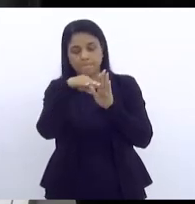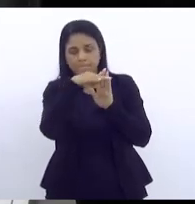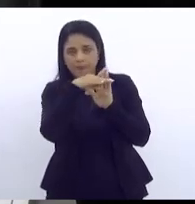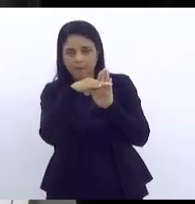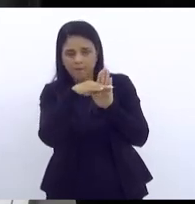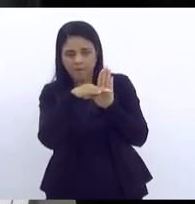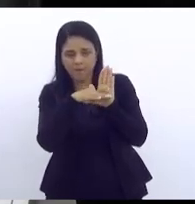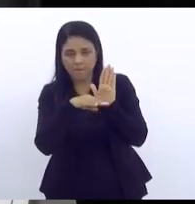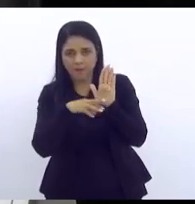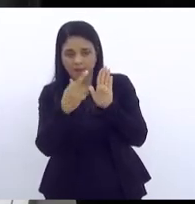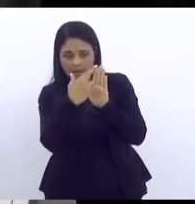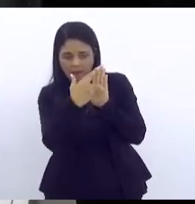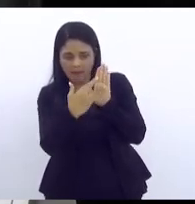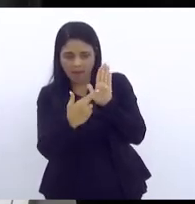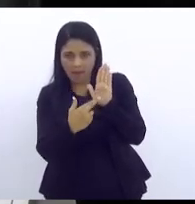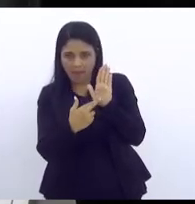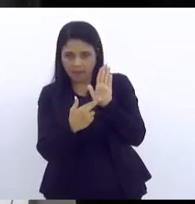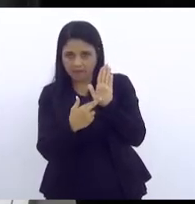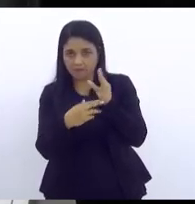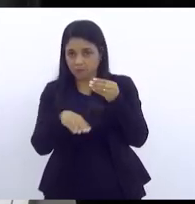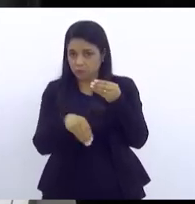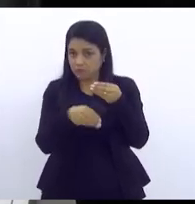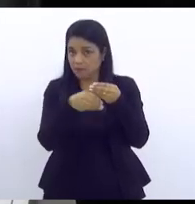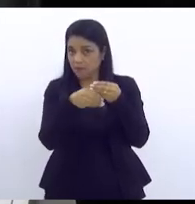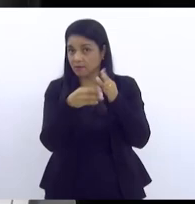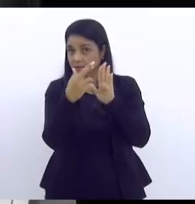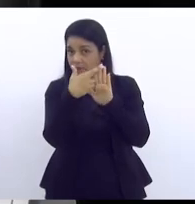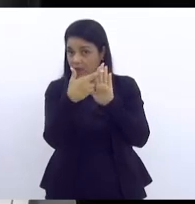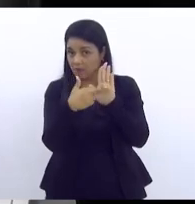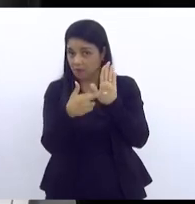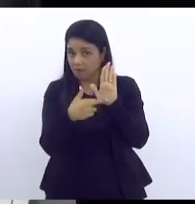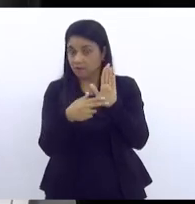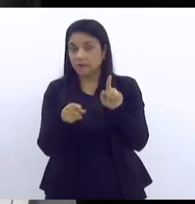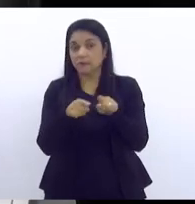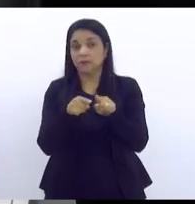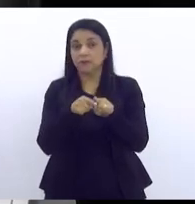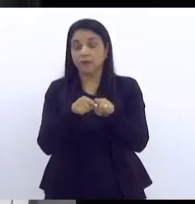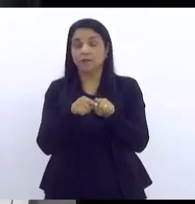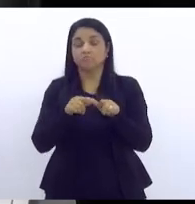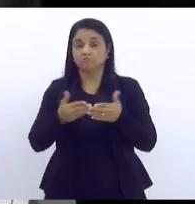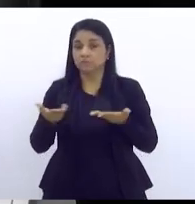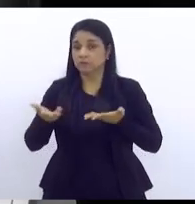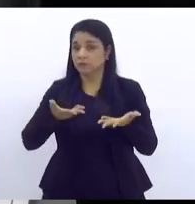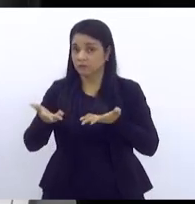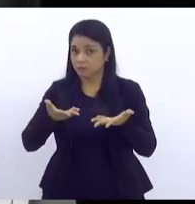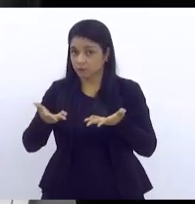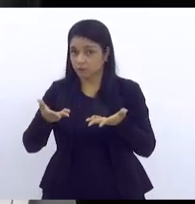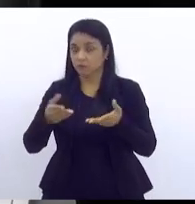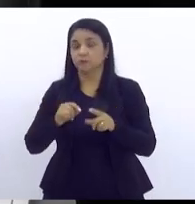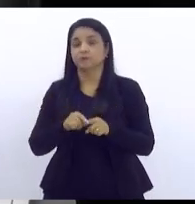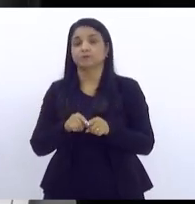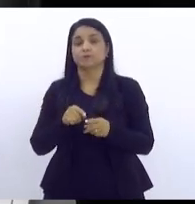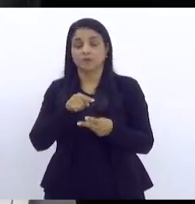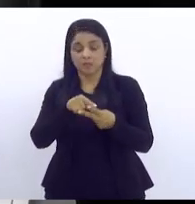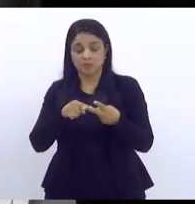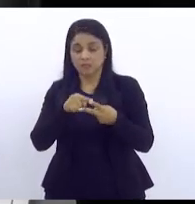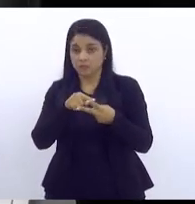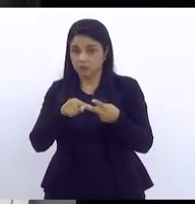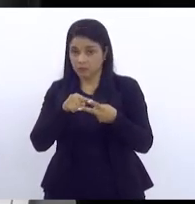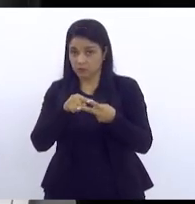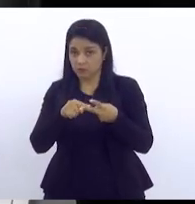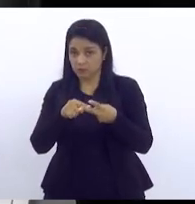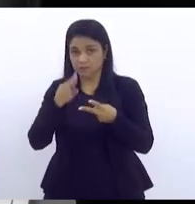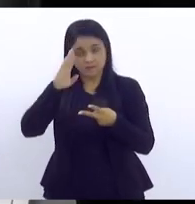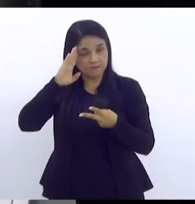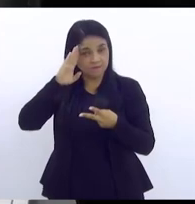contrato de concessão e seus anexos e o que tá estabelecido no regulamento de serviço esses dois instrumentos que são fundamentais